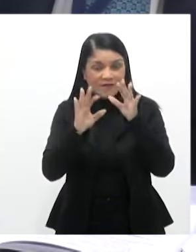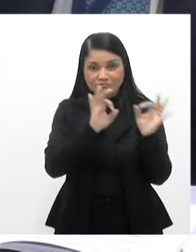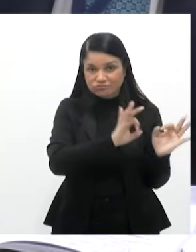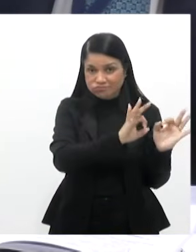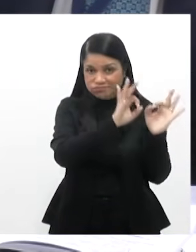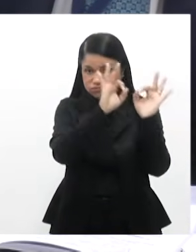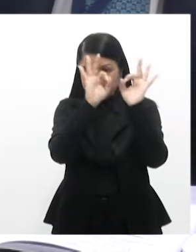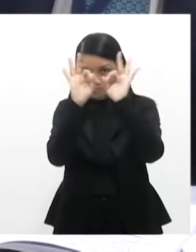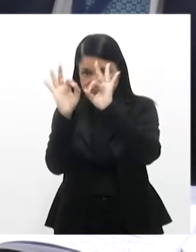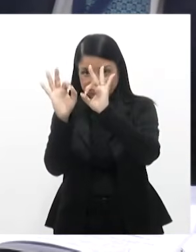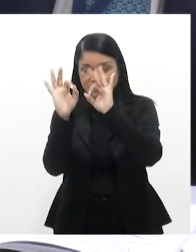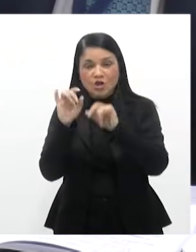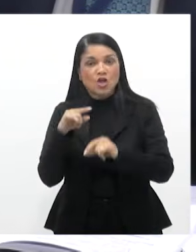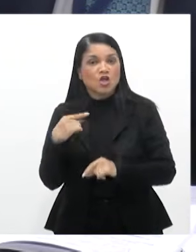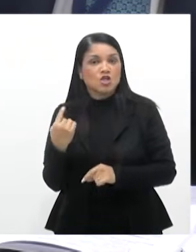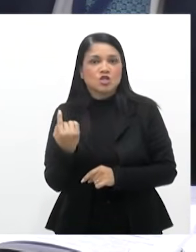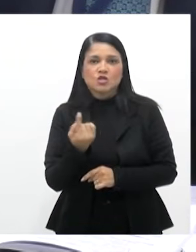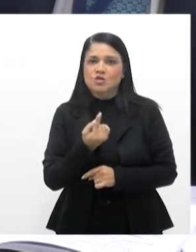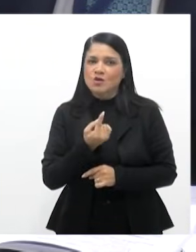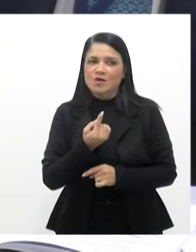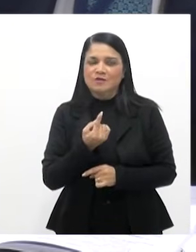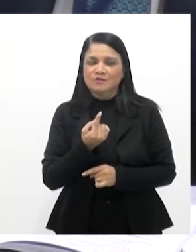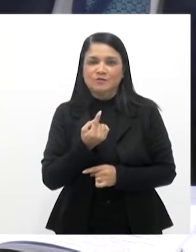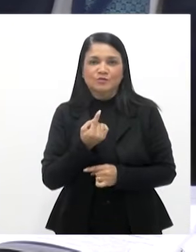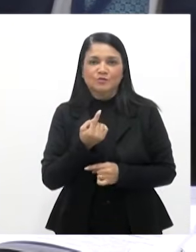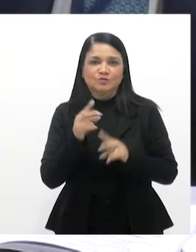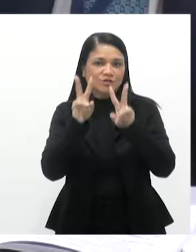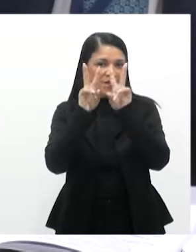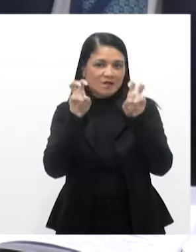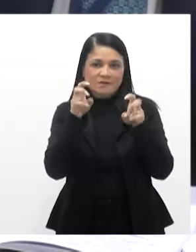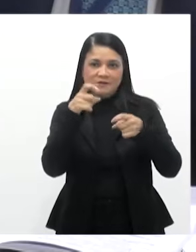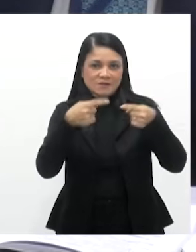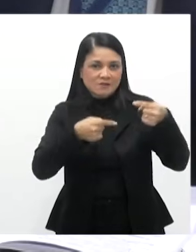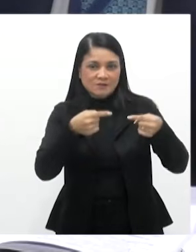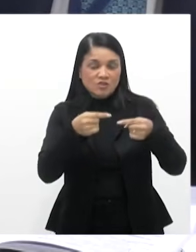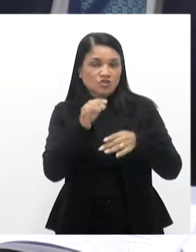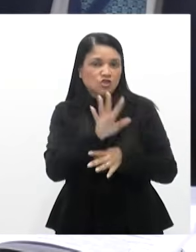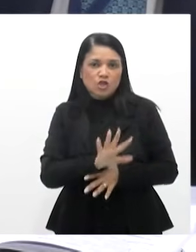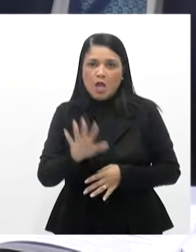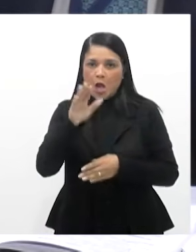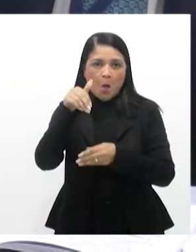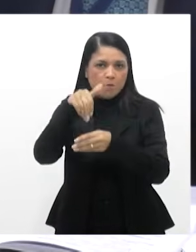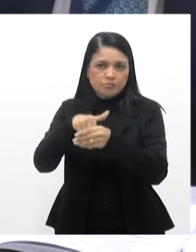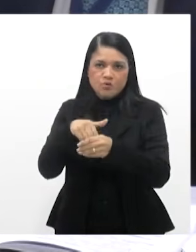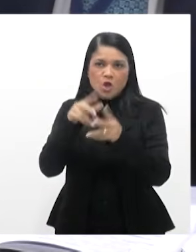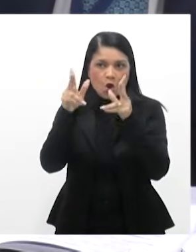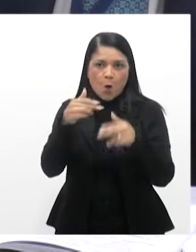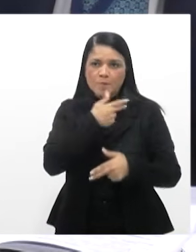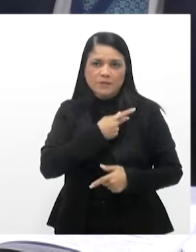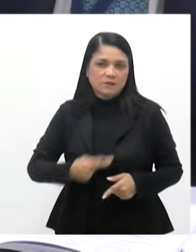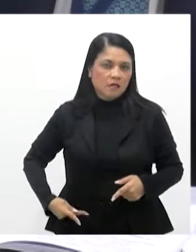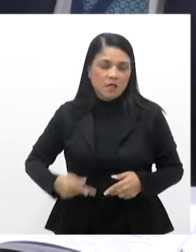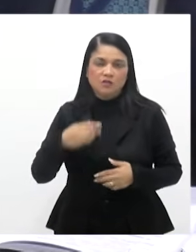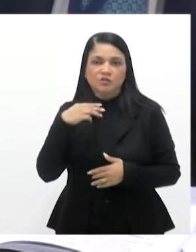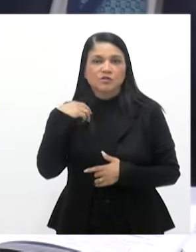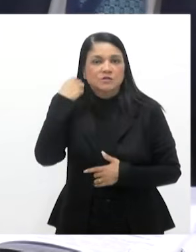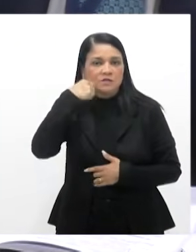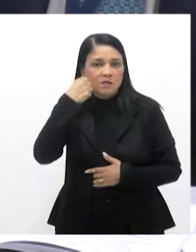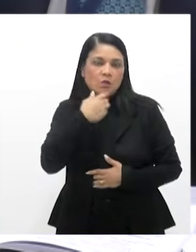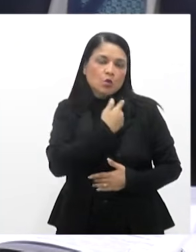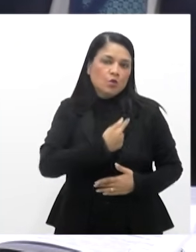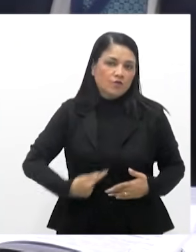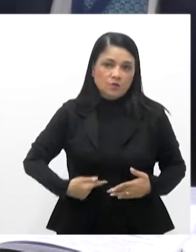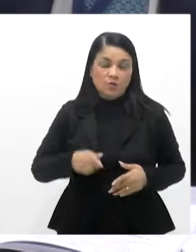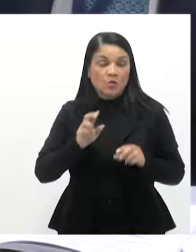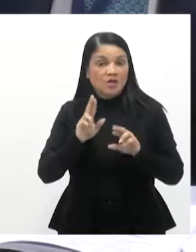assiste que nós não estamos falando de uma eleição geral, aquela para presidente, senador, governador, nem